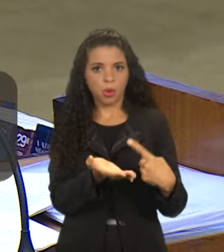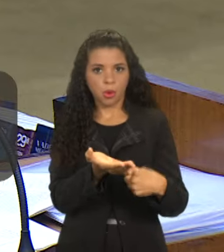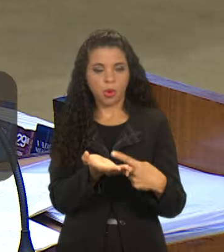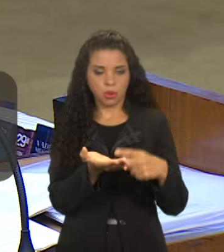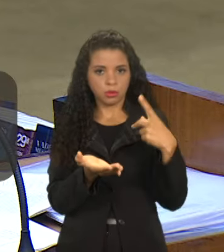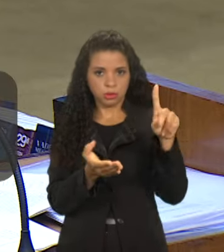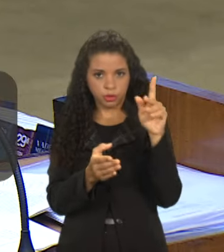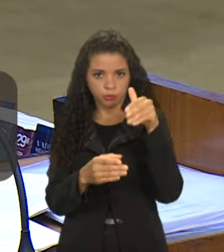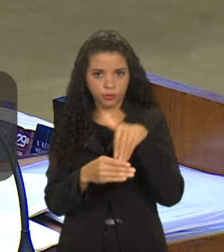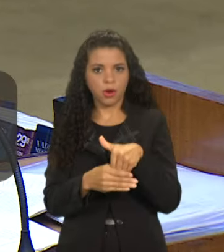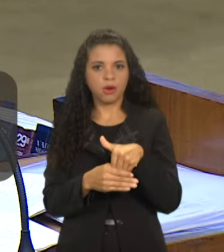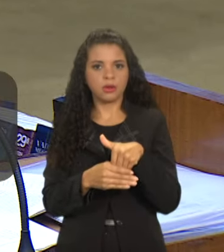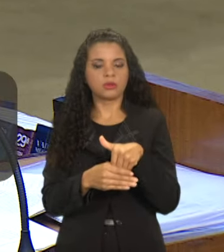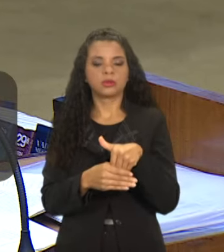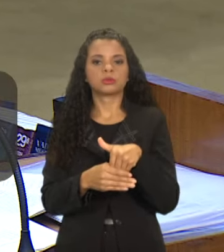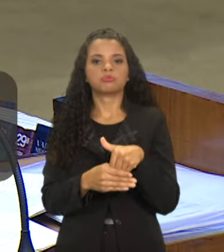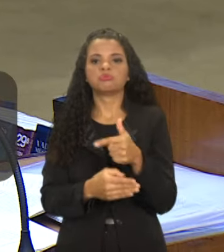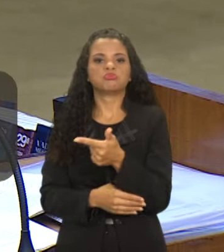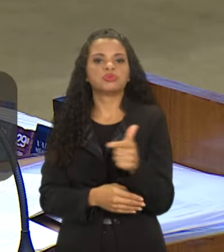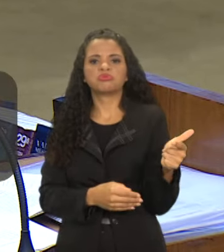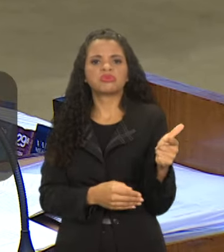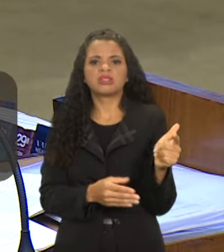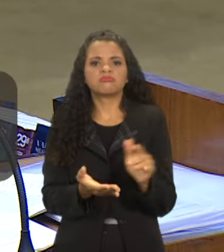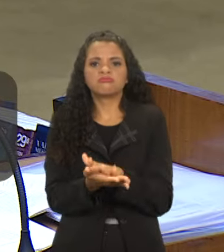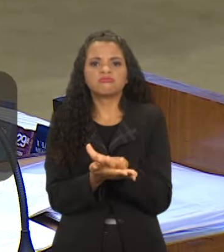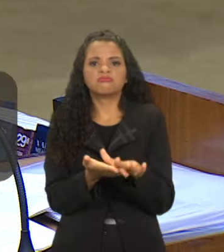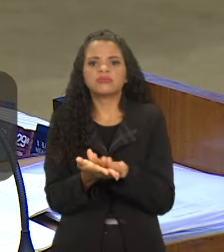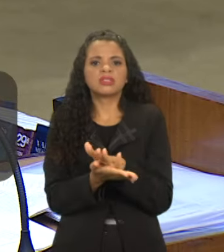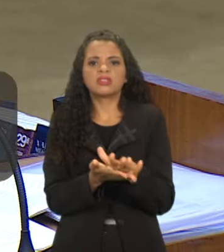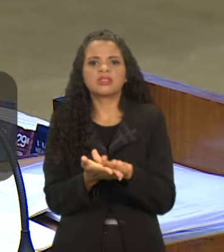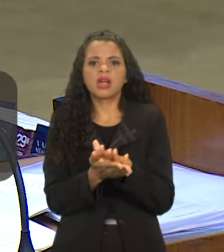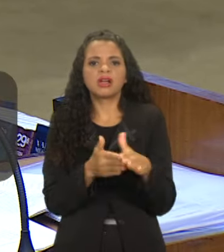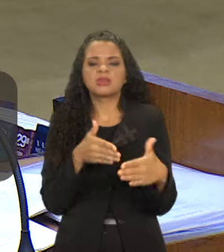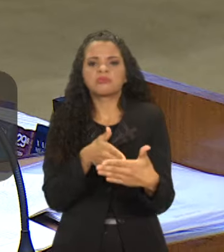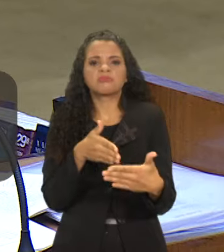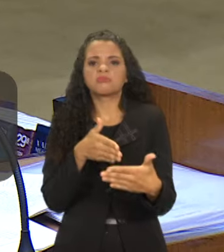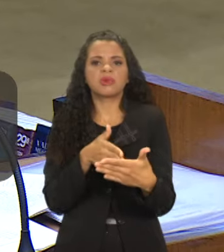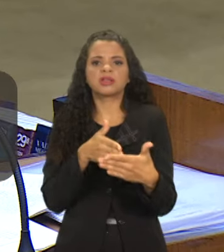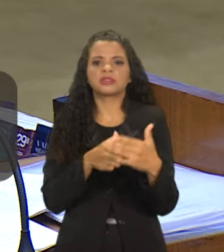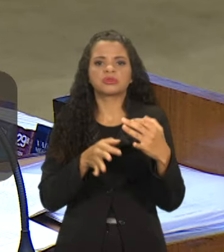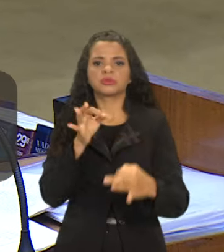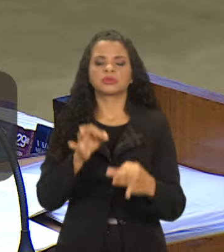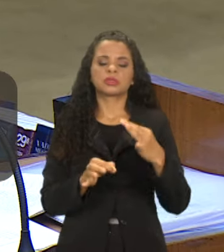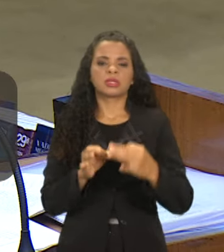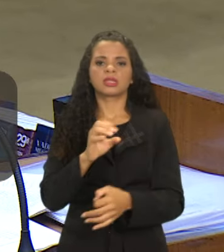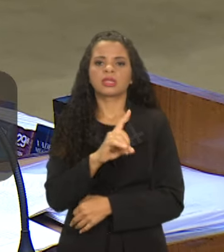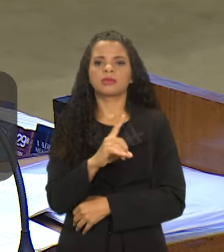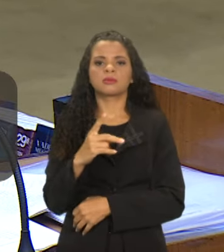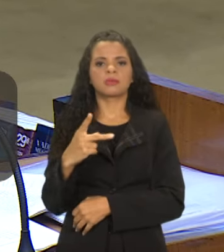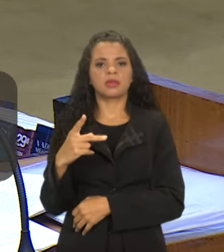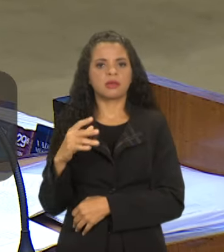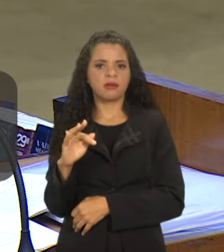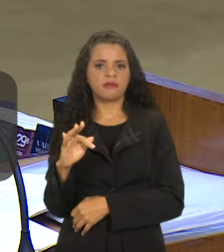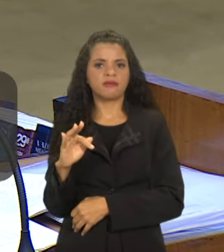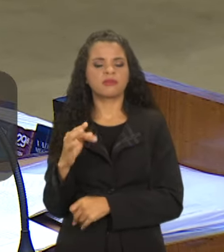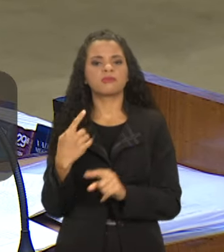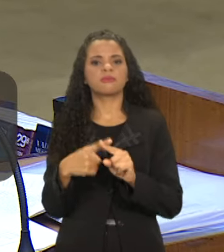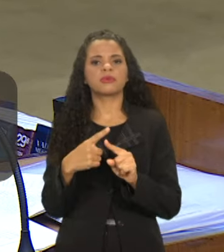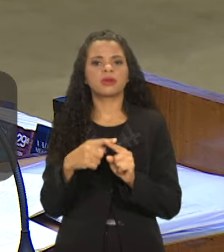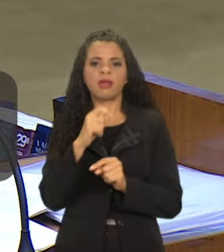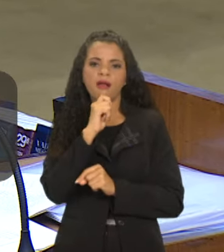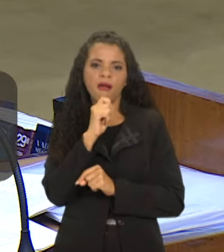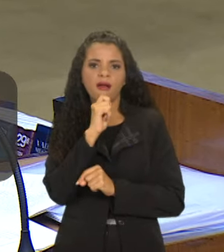Excelência, nenhuma imbricação com o julgamento dessa DPF, uma vez que ela ainda está em fase de